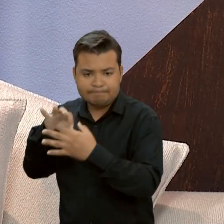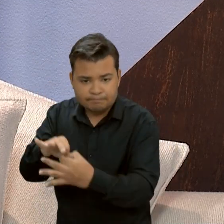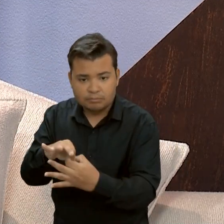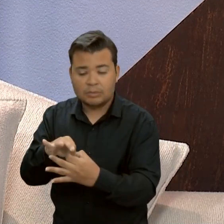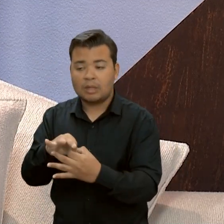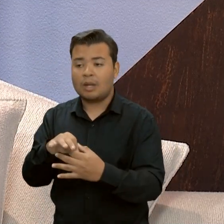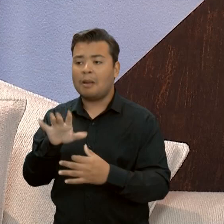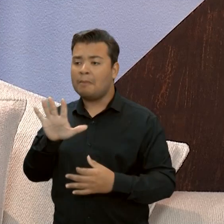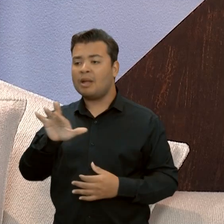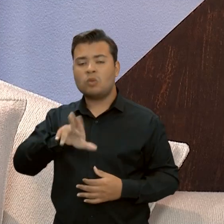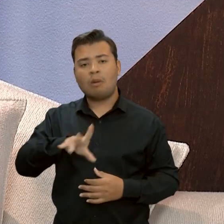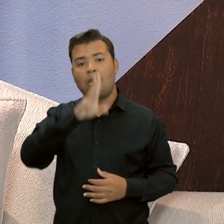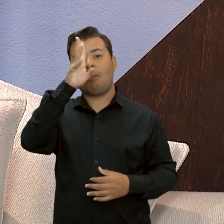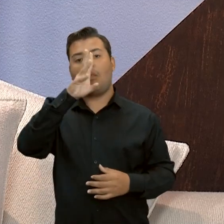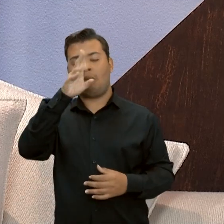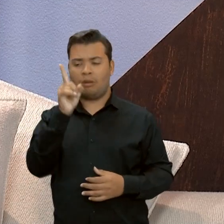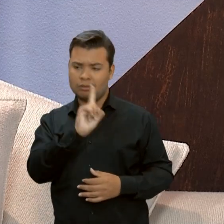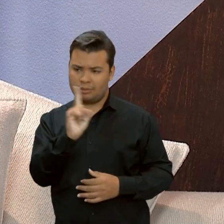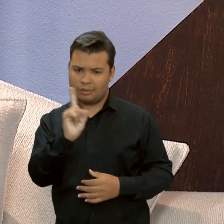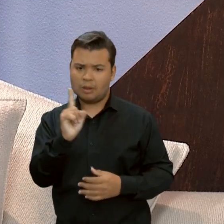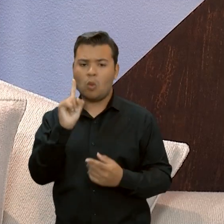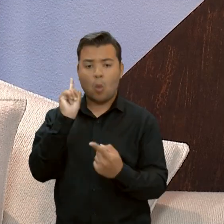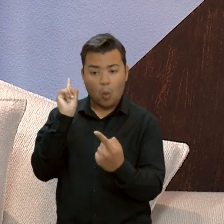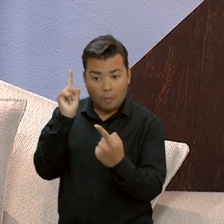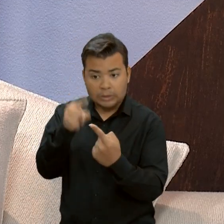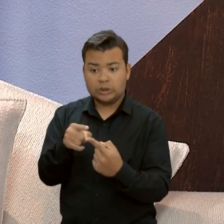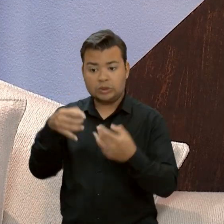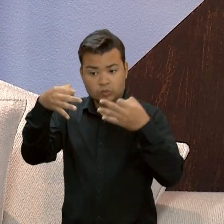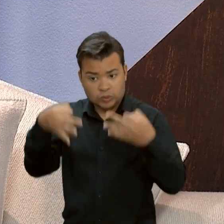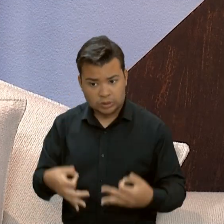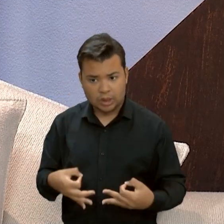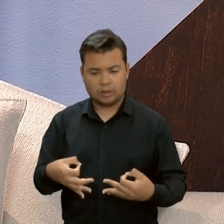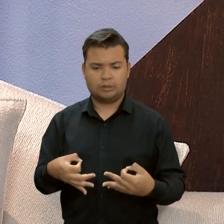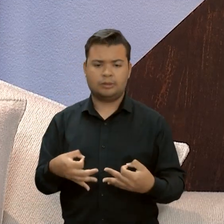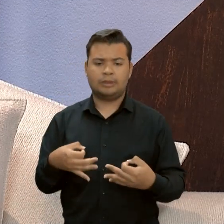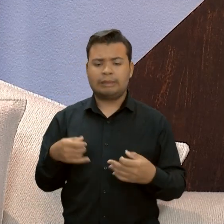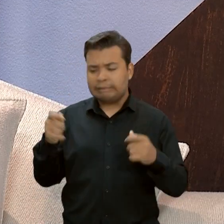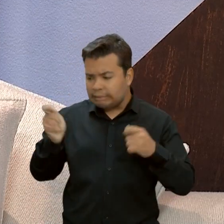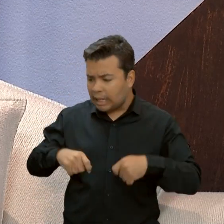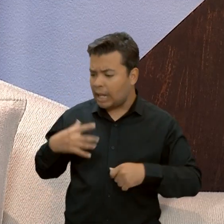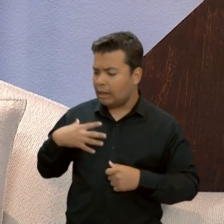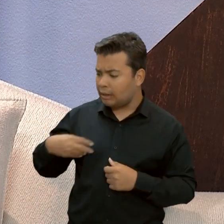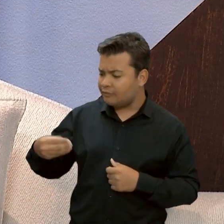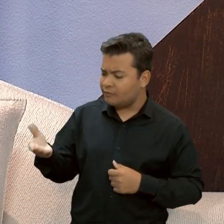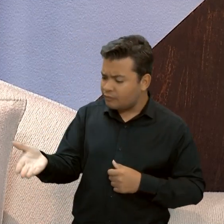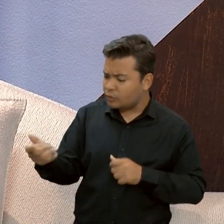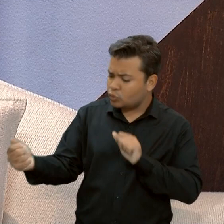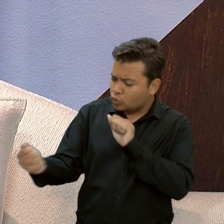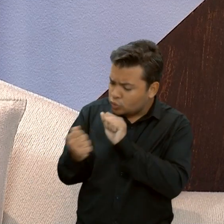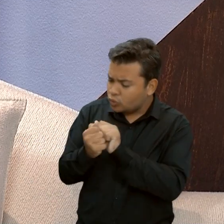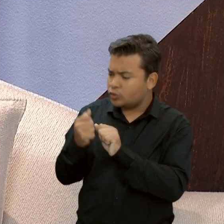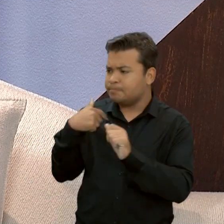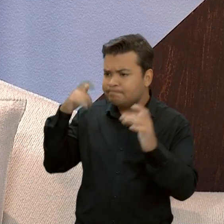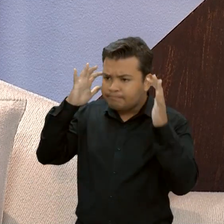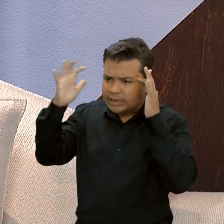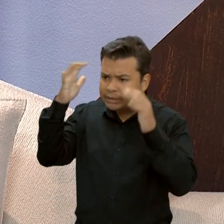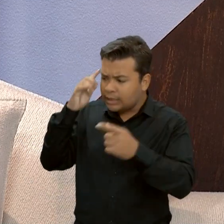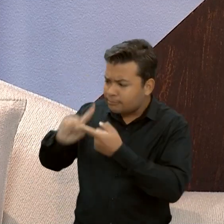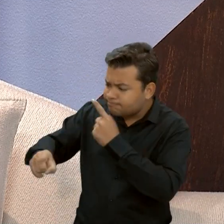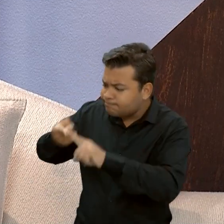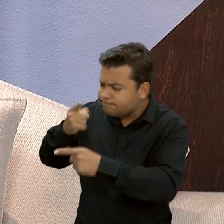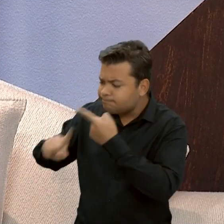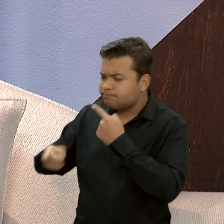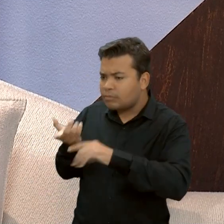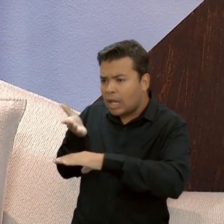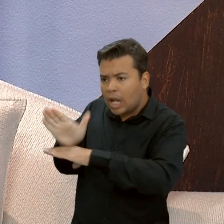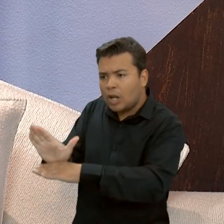intencional, de modo que a gente tenha condições de pensar com aquela criança, vivenciar com ela cada momento que nós